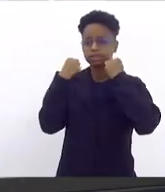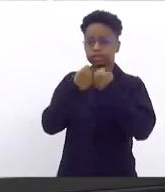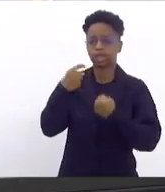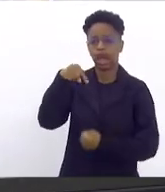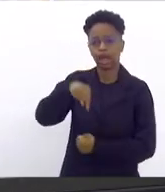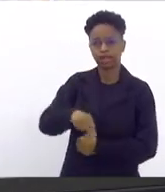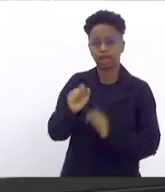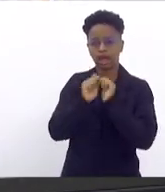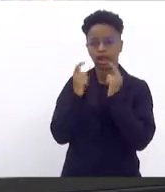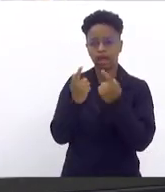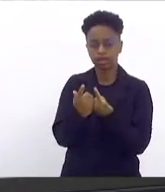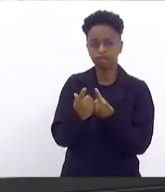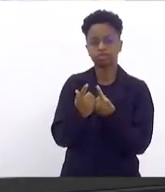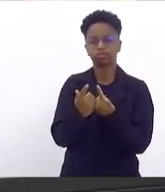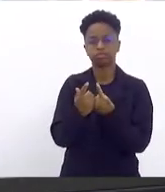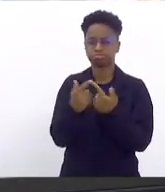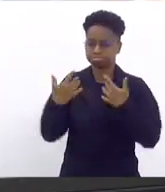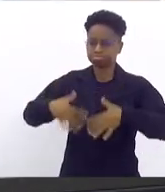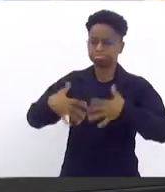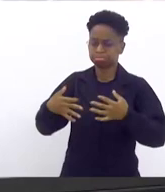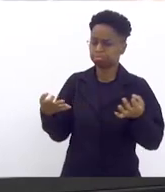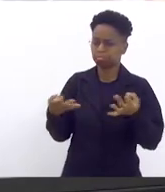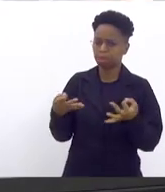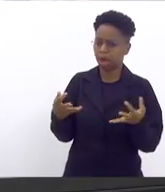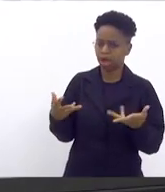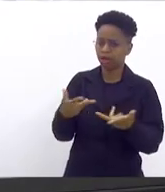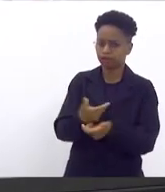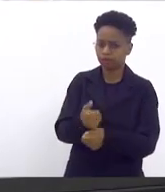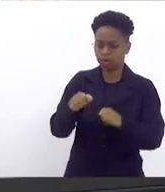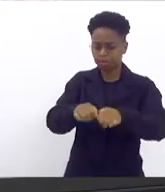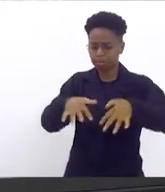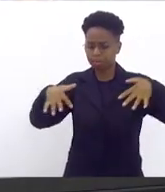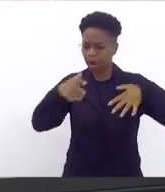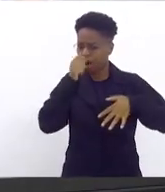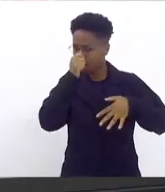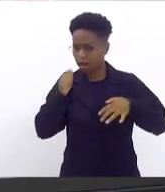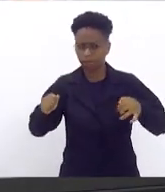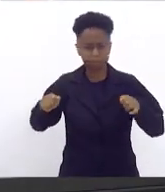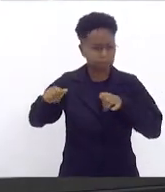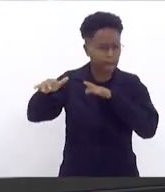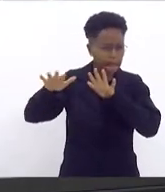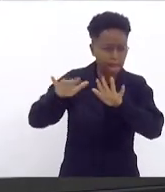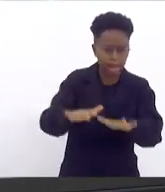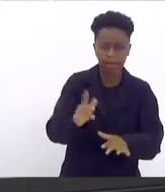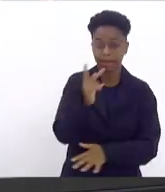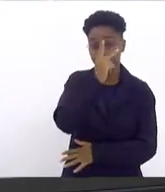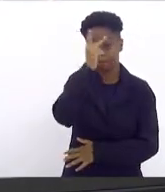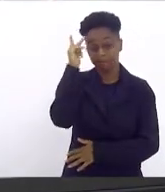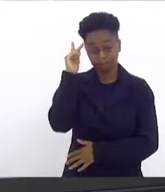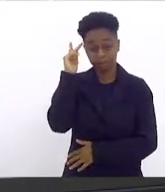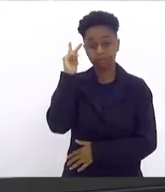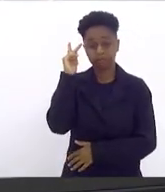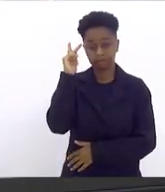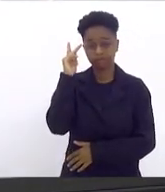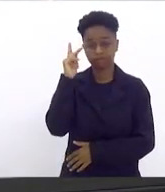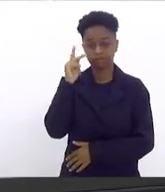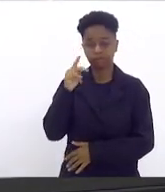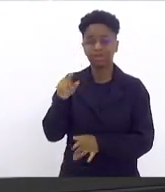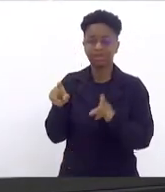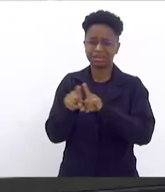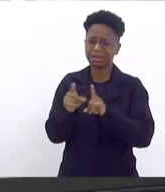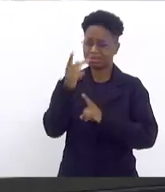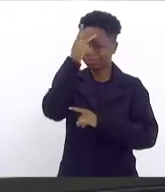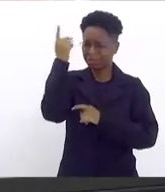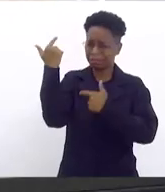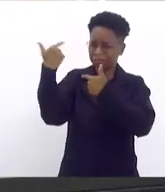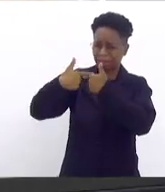na LERJ, foi absolutamente um sucesso, o auditório lotado. As pessoas, acabamos até levando uma bronca,